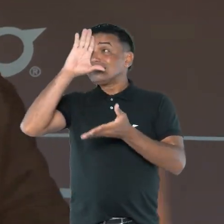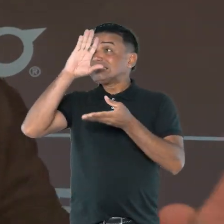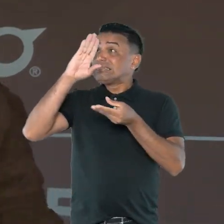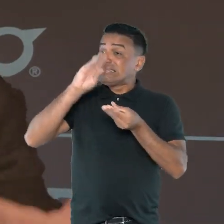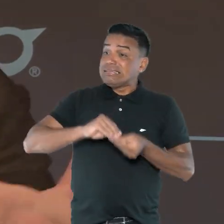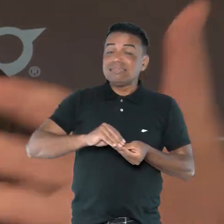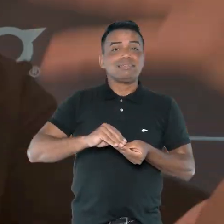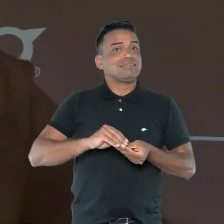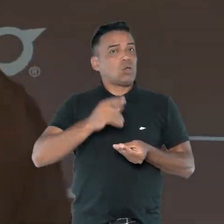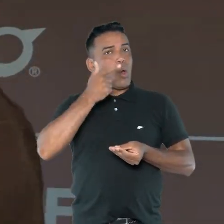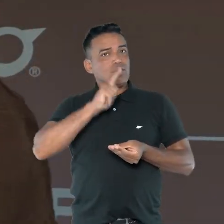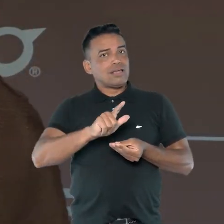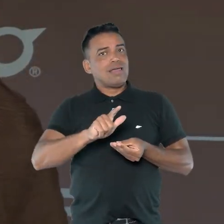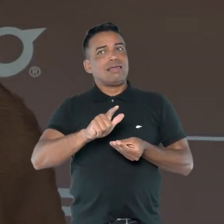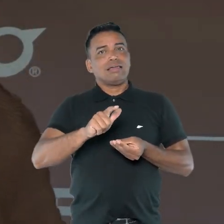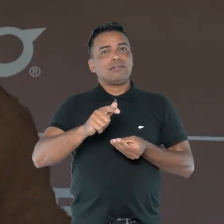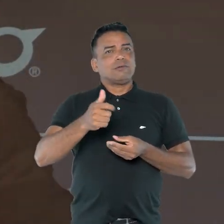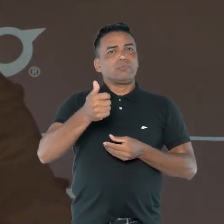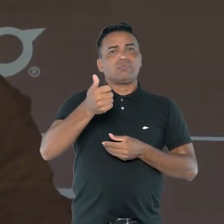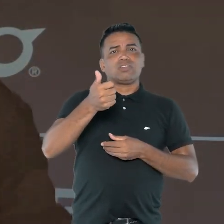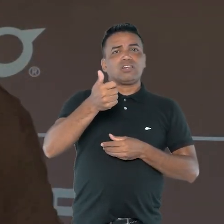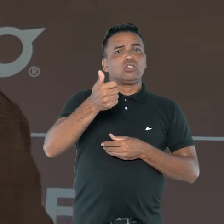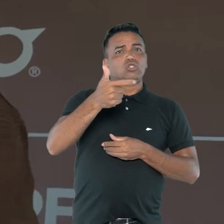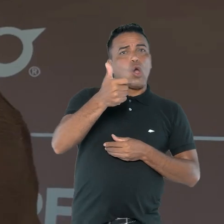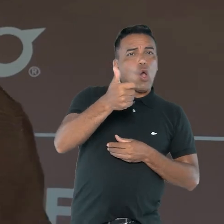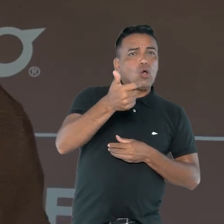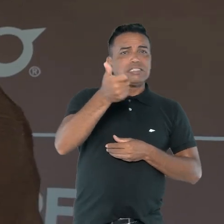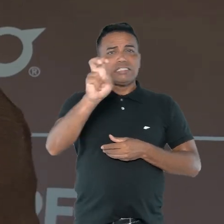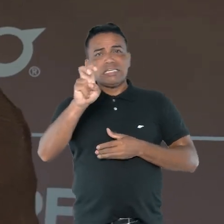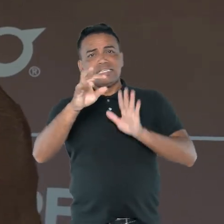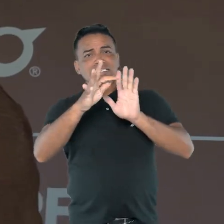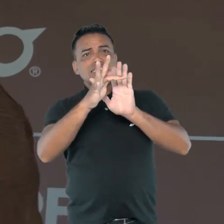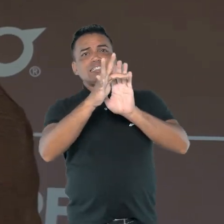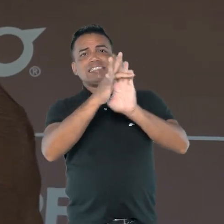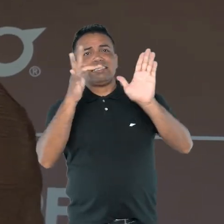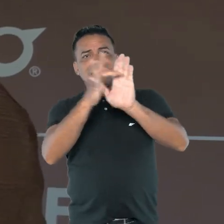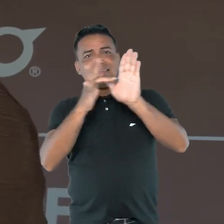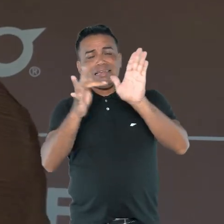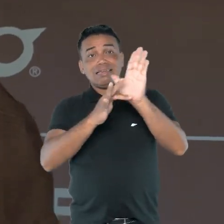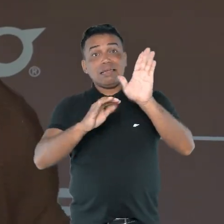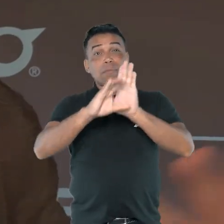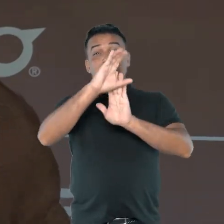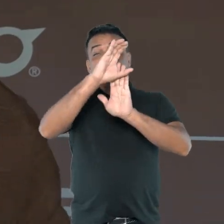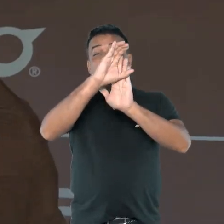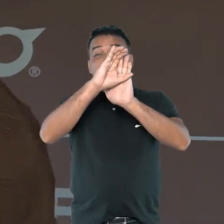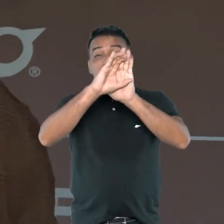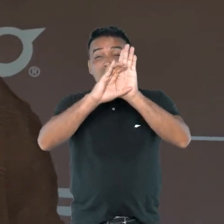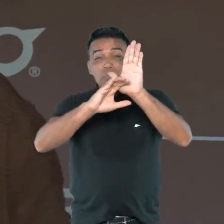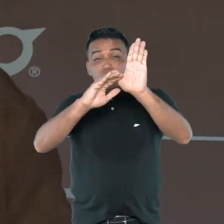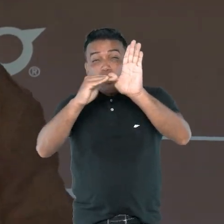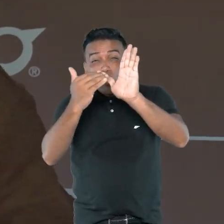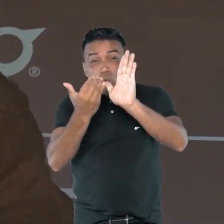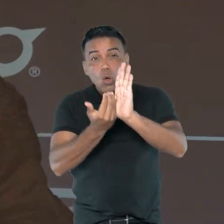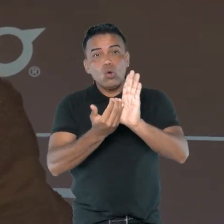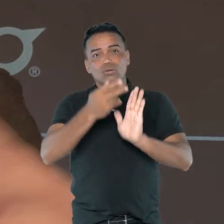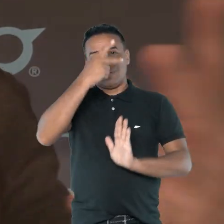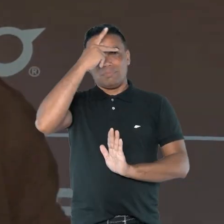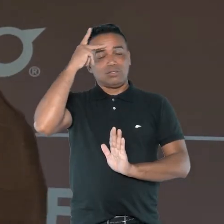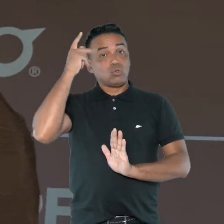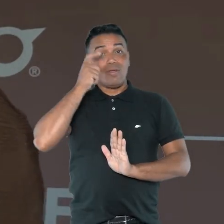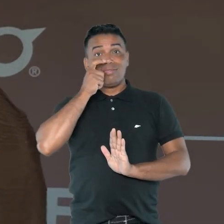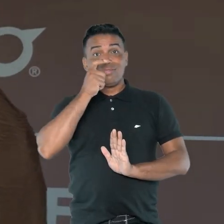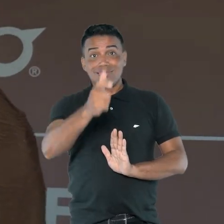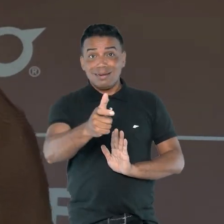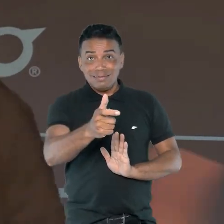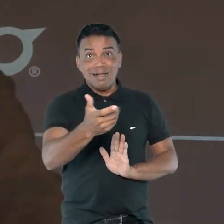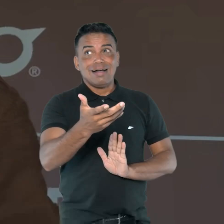Você consegue, né, na sua síntese, você consegue aqui talvez em 12 ou 15 linhas, está dizendo um capítulo